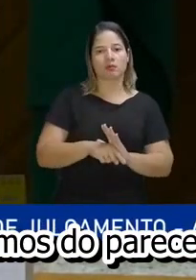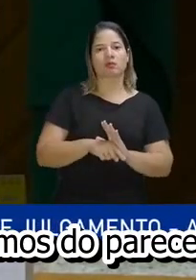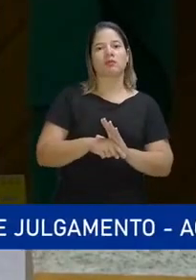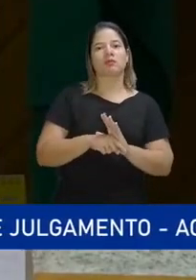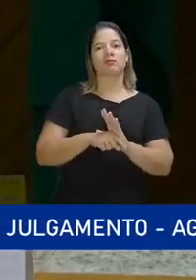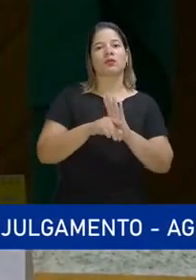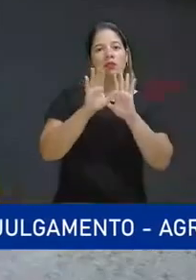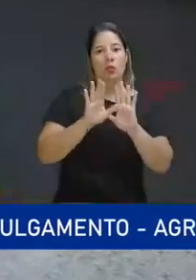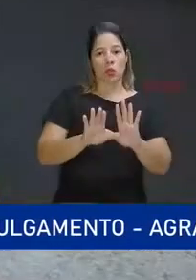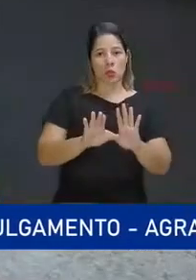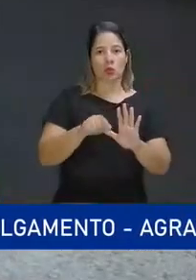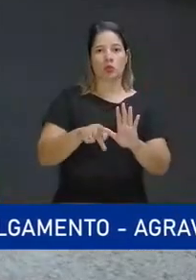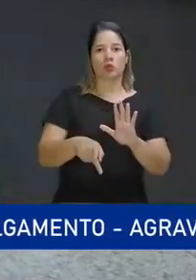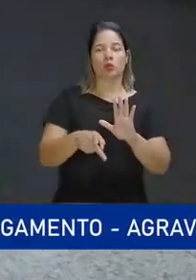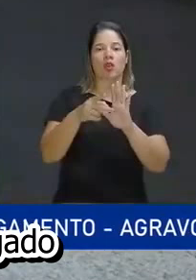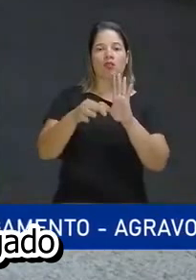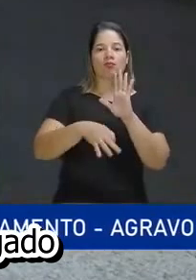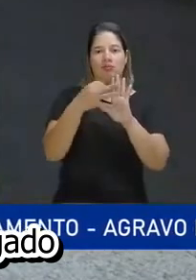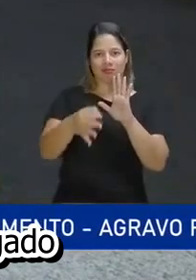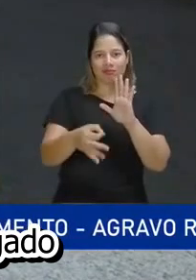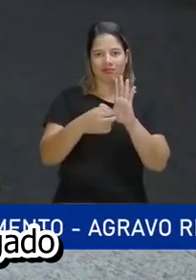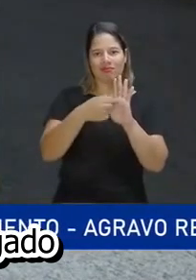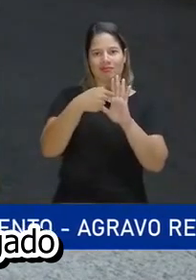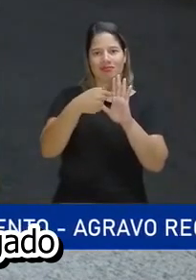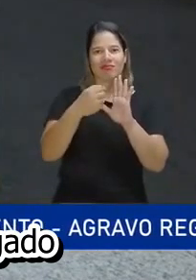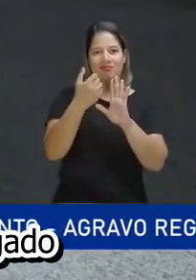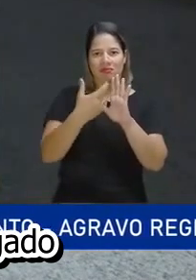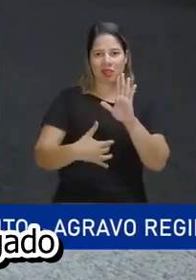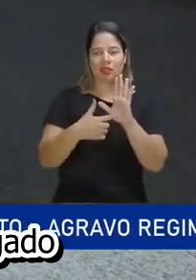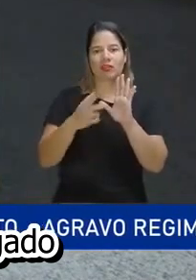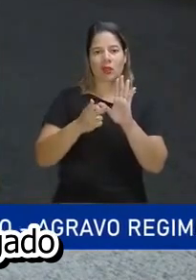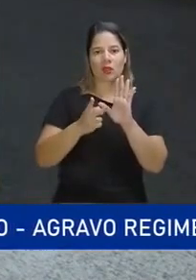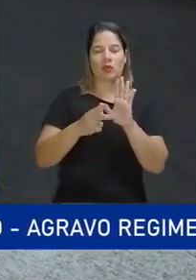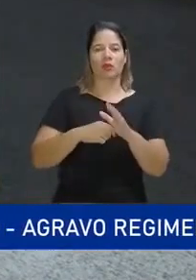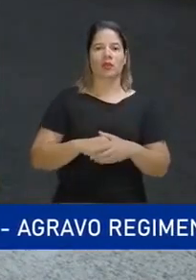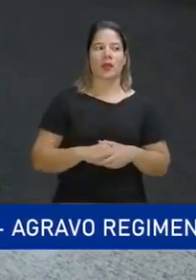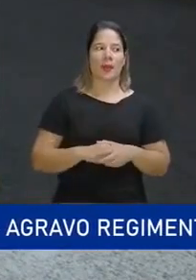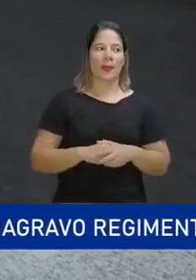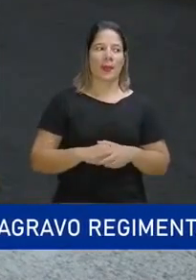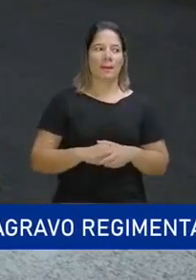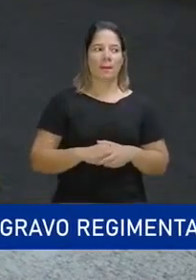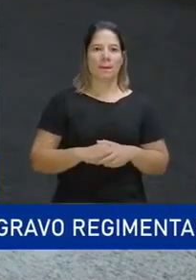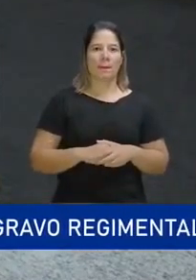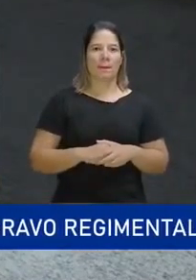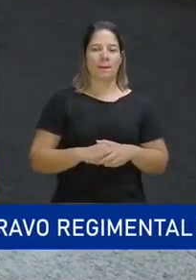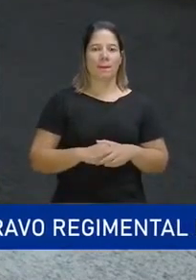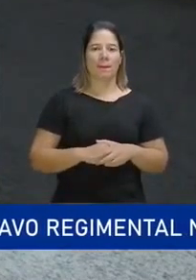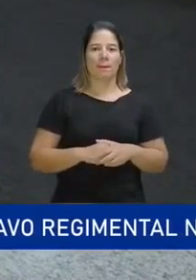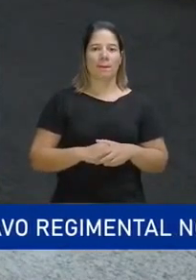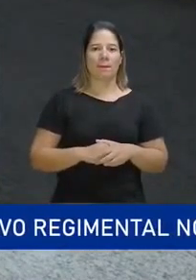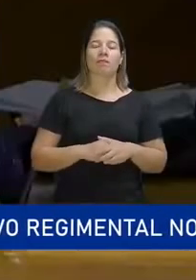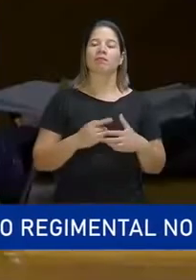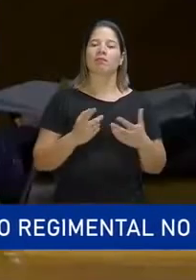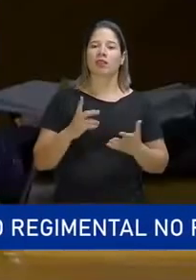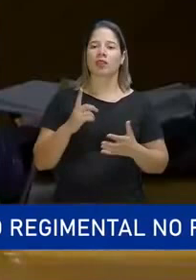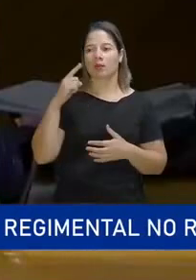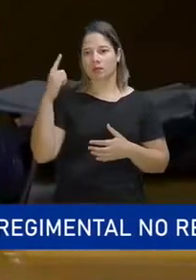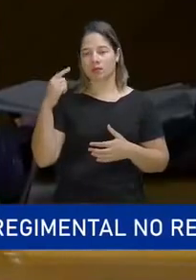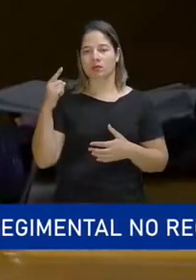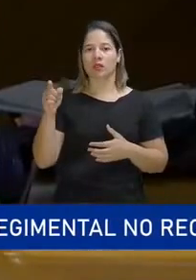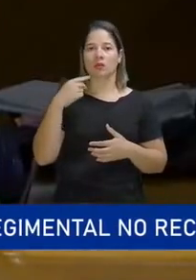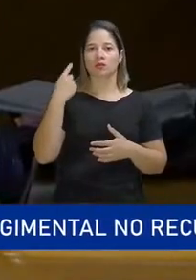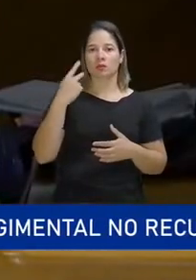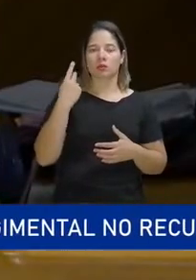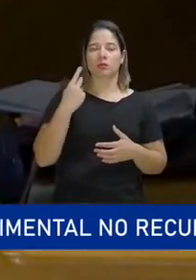do parecer. Perfeito. Imagem ampla do plenário. Pares, senhora procuradora, senhor advogado, existe